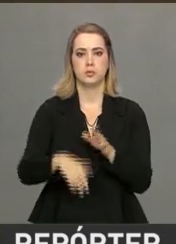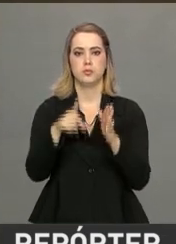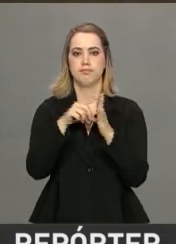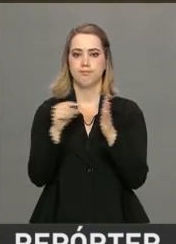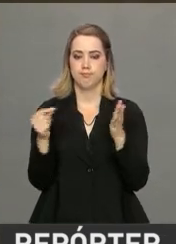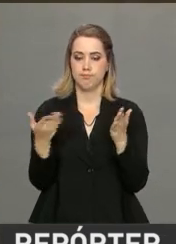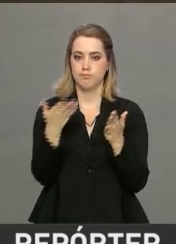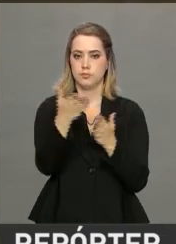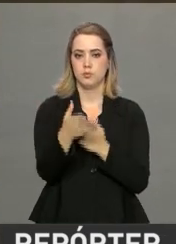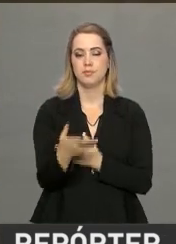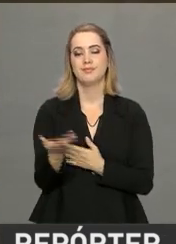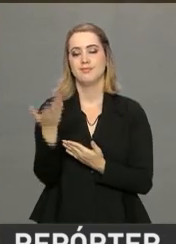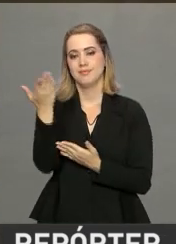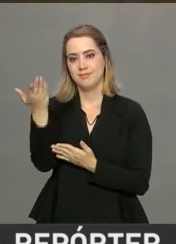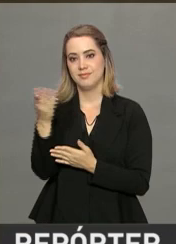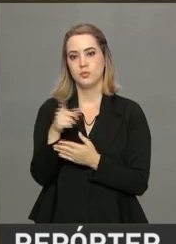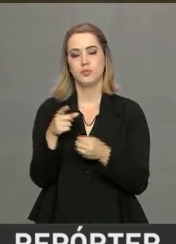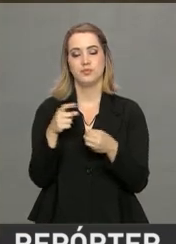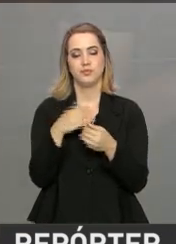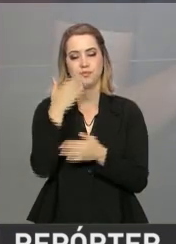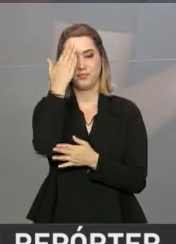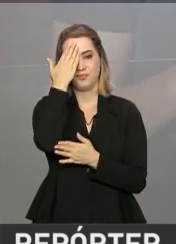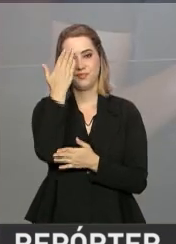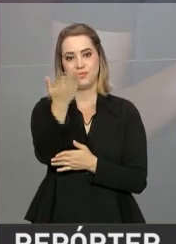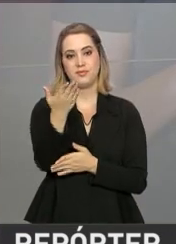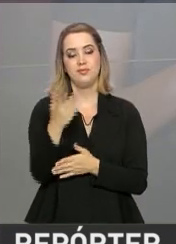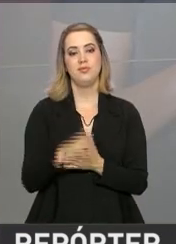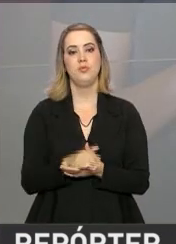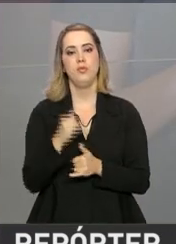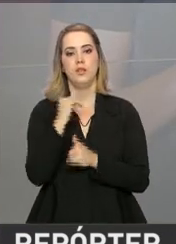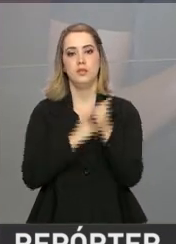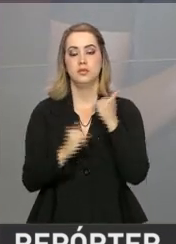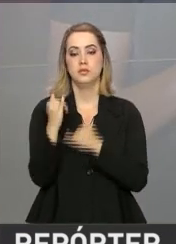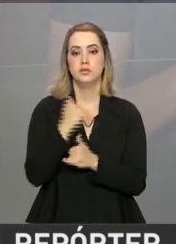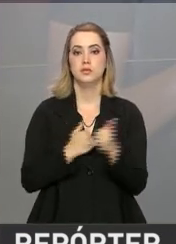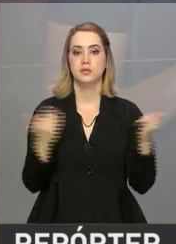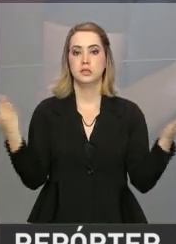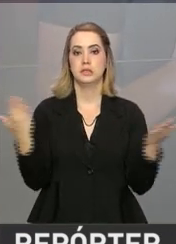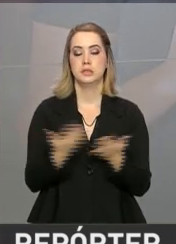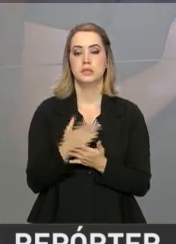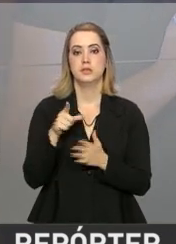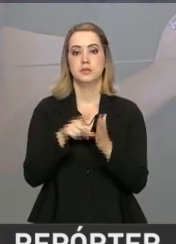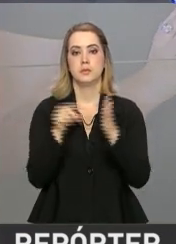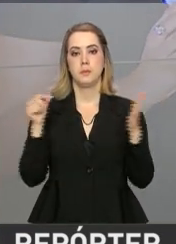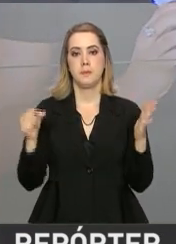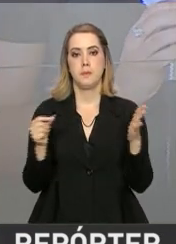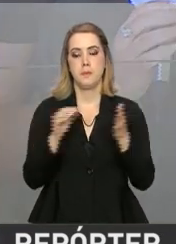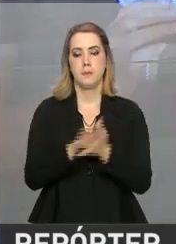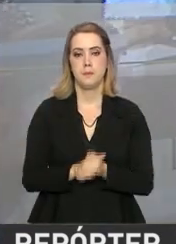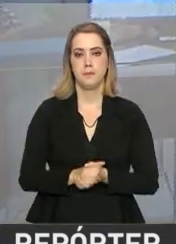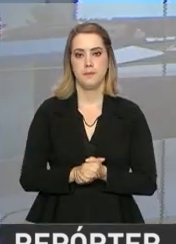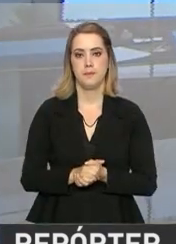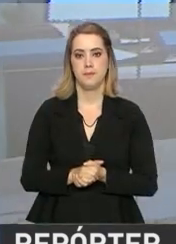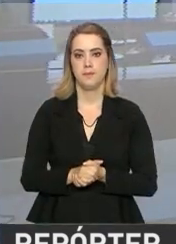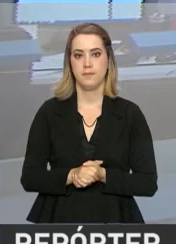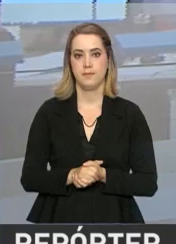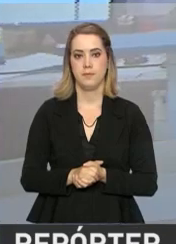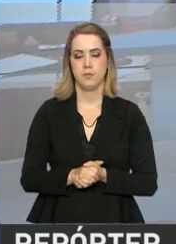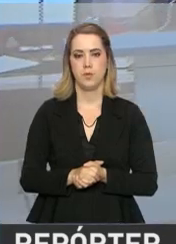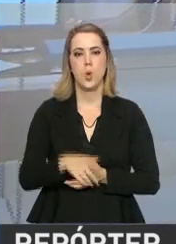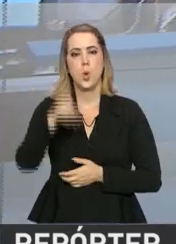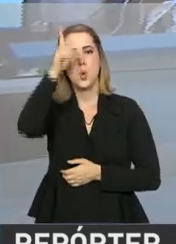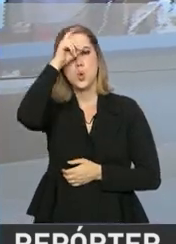presidência voltamos com vocês josé luiz obrigado ana pelas informações ao vivo e direto do palácio do planalto o